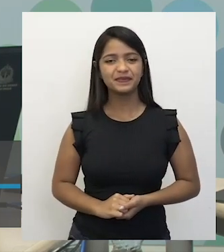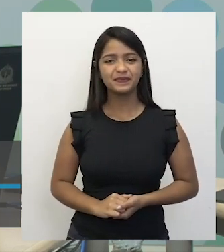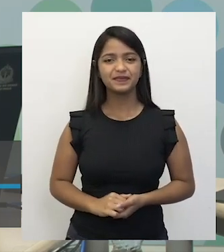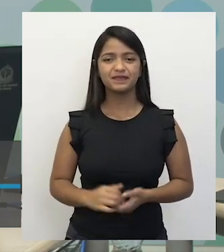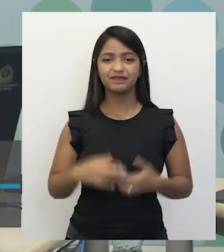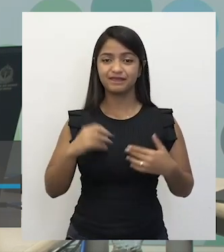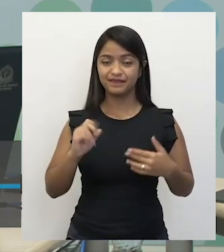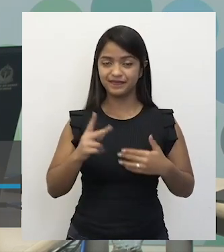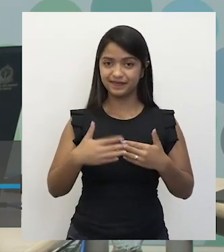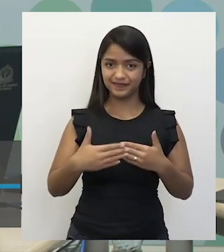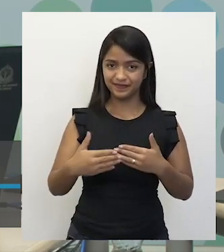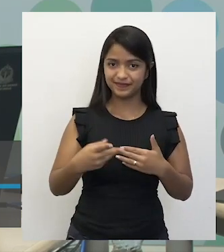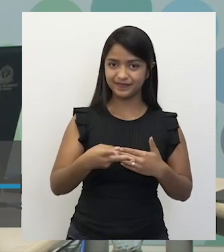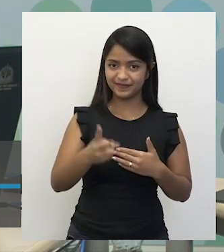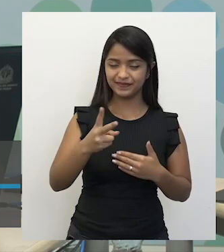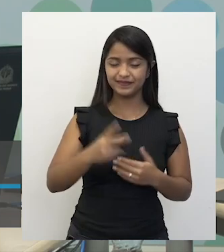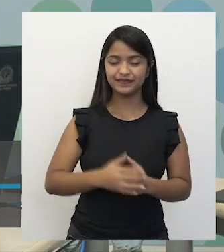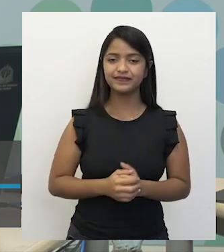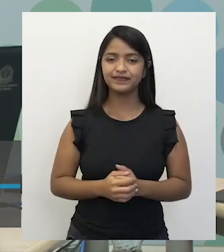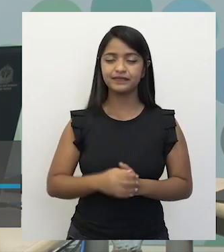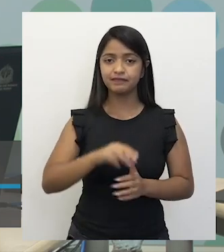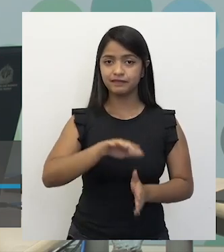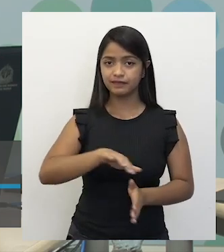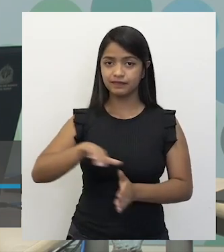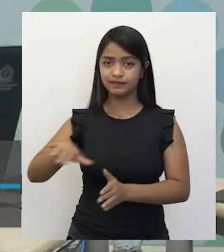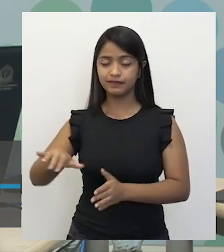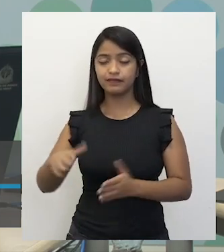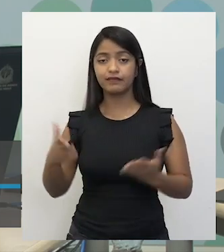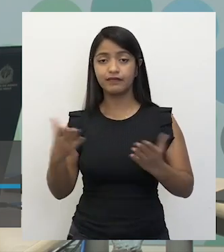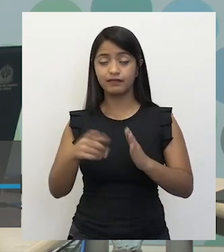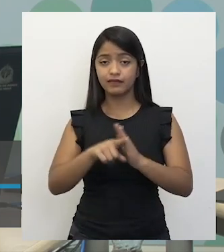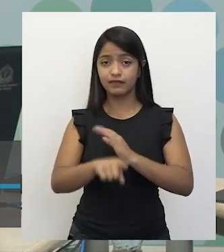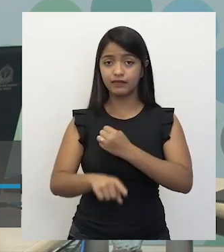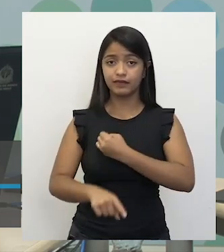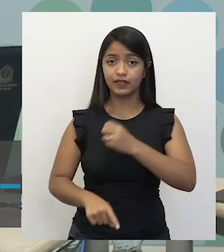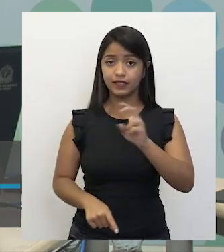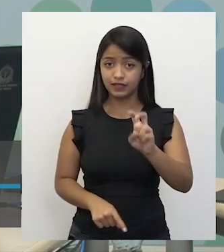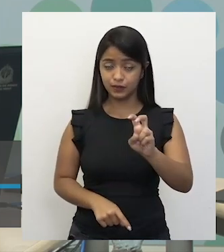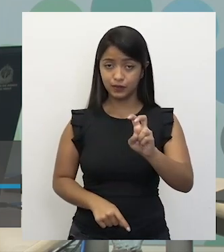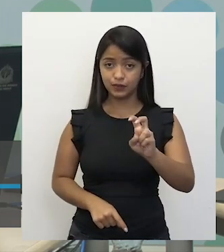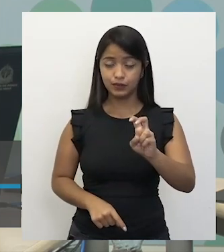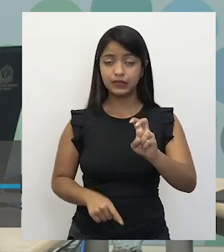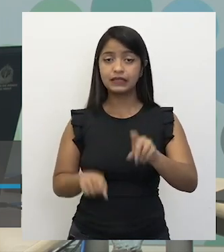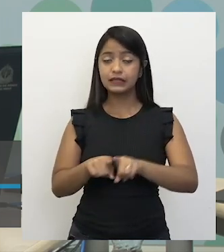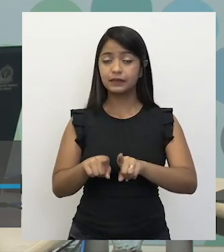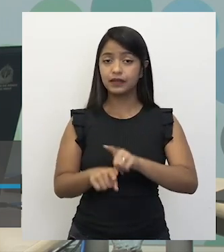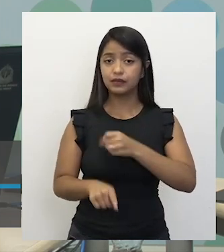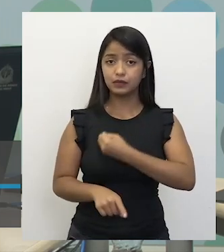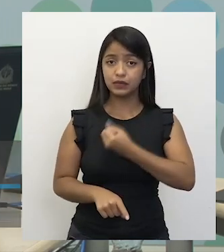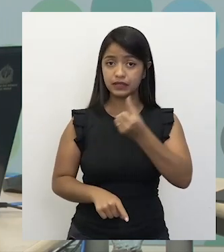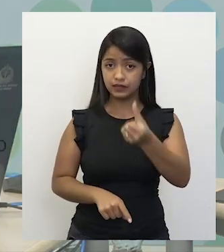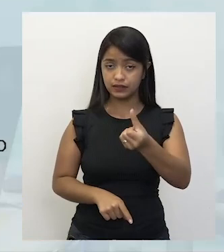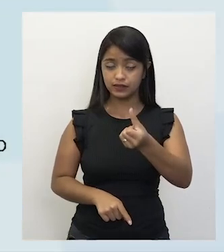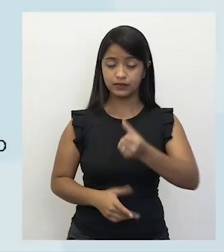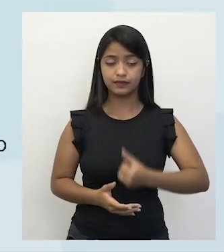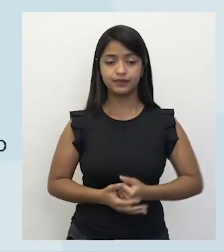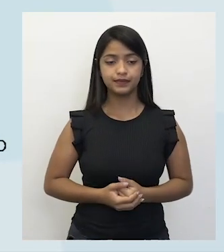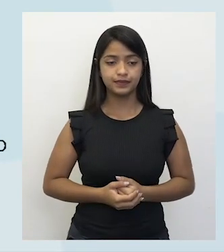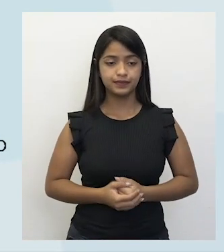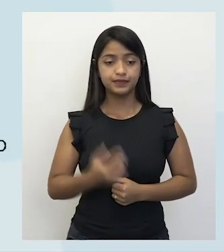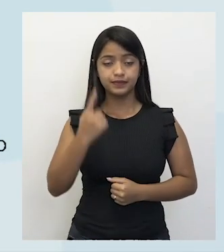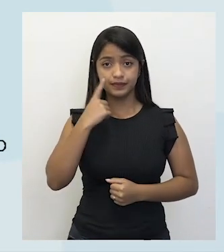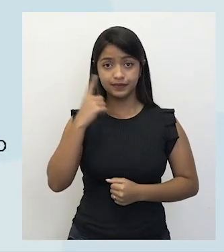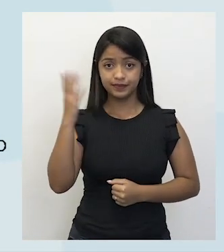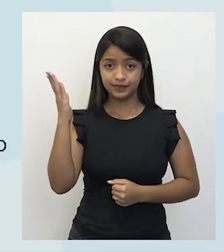Vamos lá. Agora nós vamos para a quinta questão. Quinta e sexta questões. Então, vamos lá.